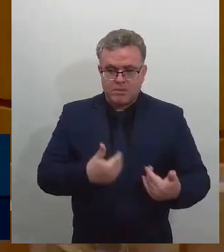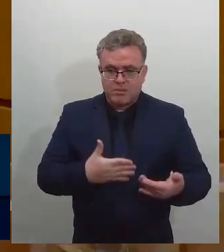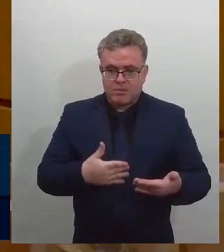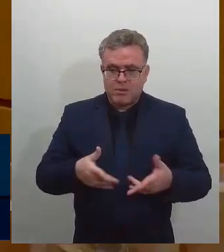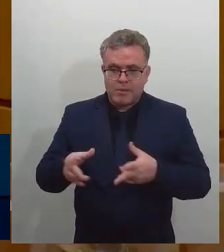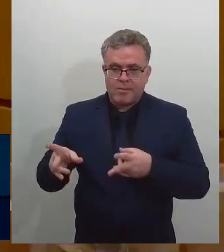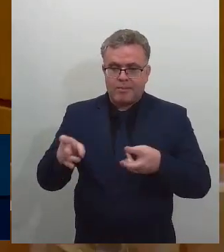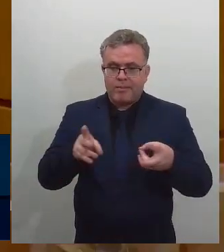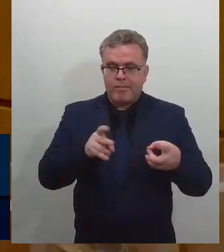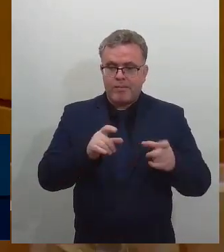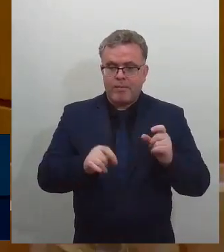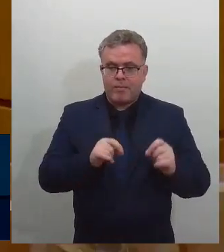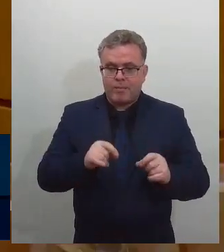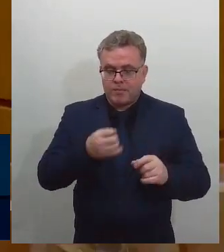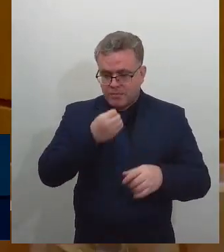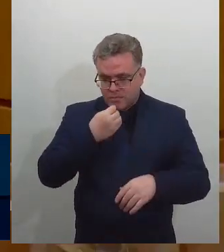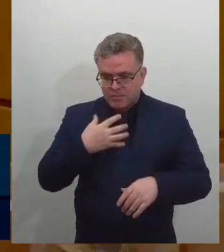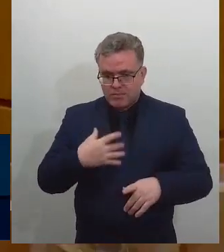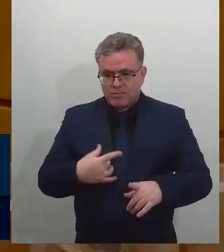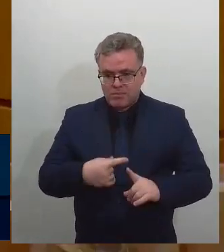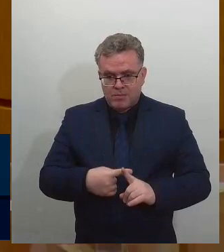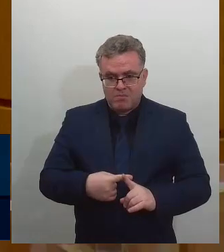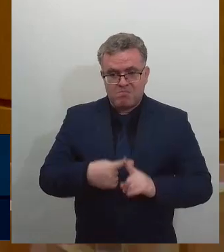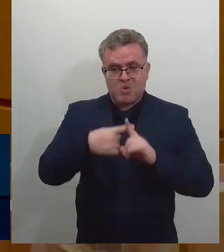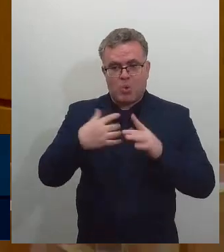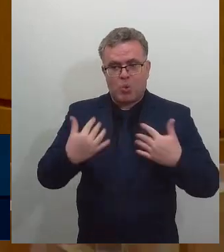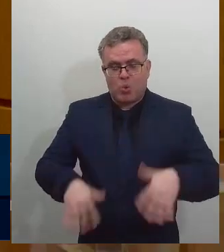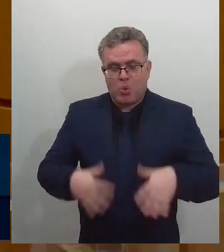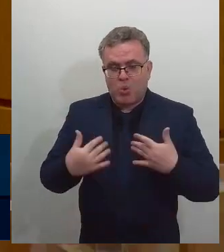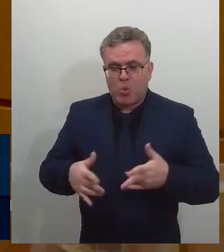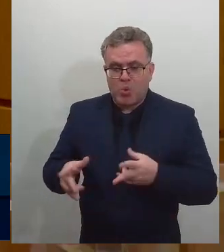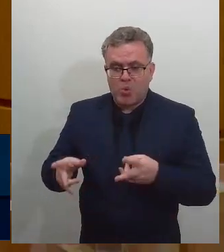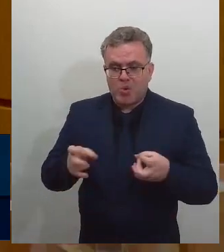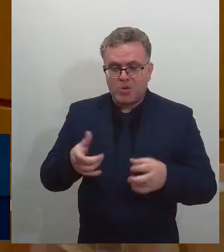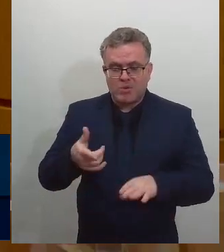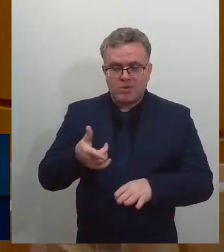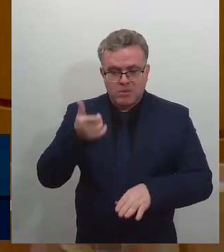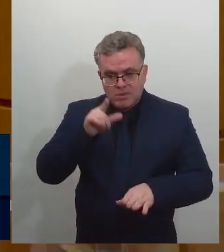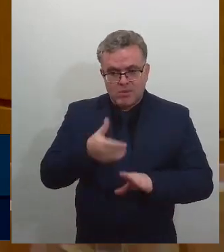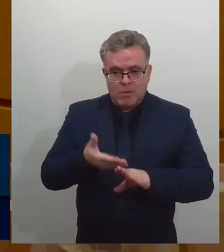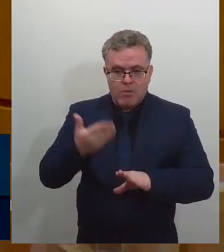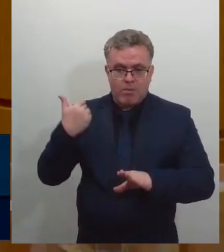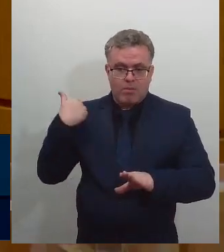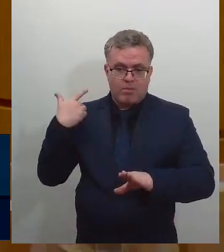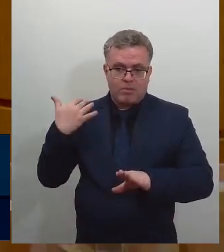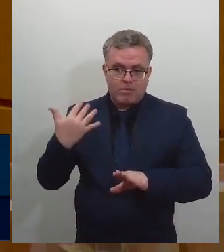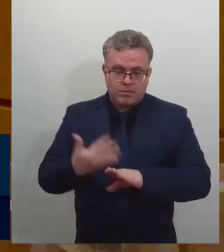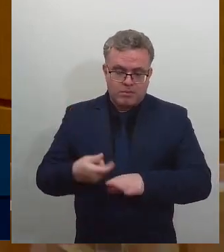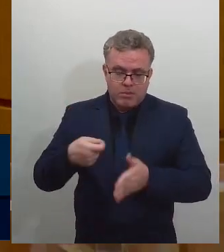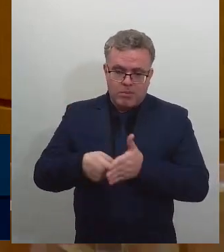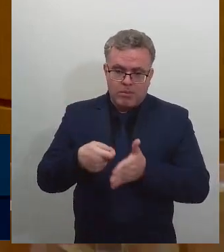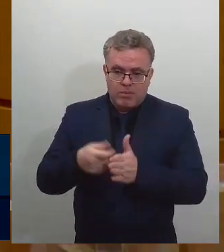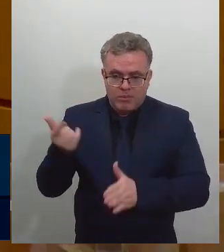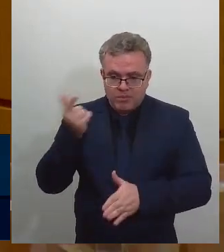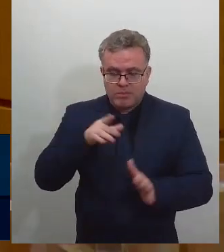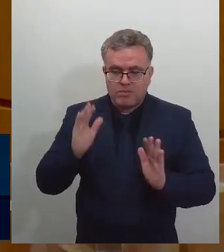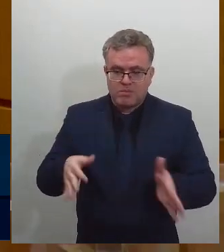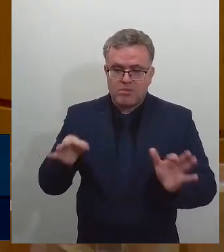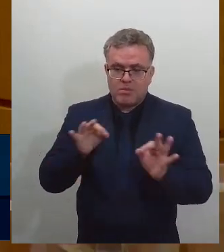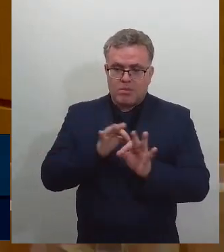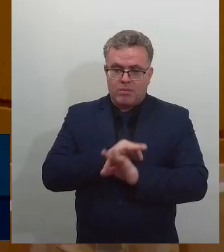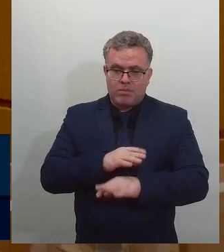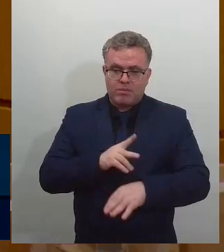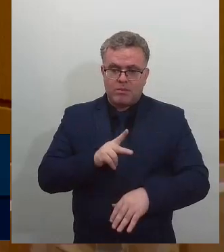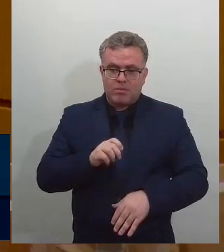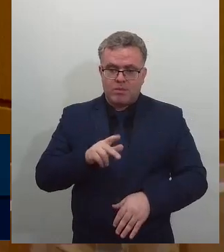positivo das vacinas, devemos nos lembrar das conquistas significativas que alcançamos, com a erradicação da poliomielite, o